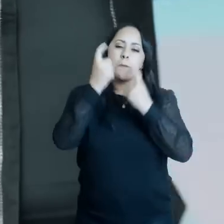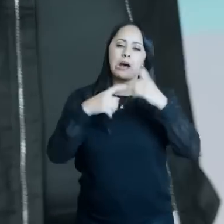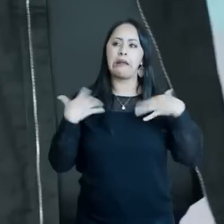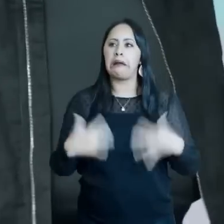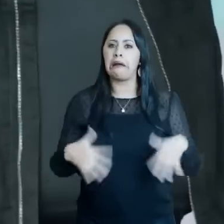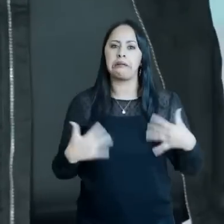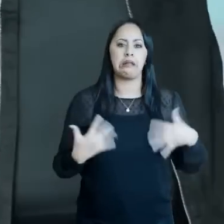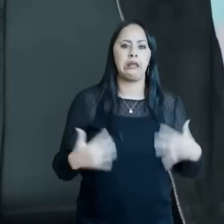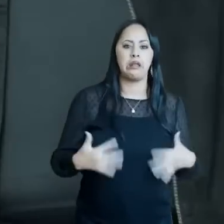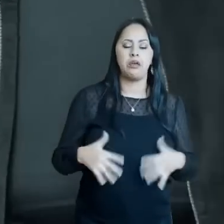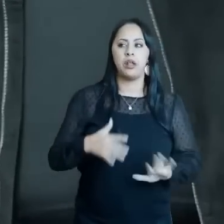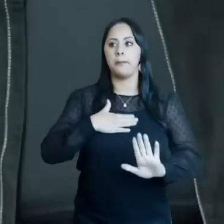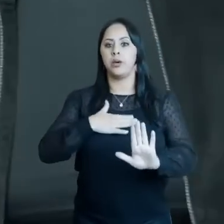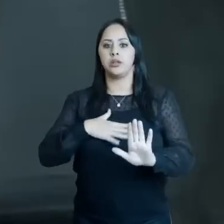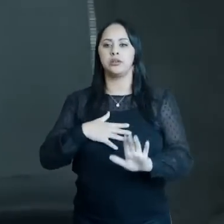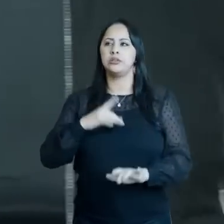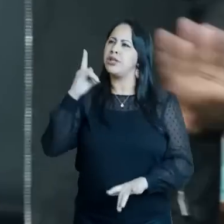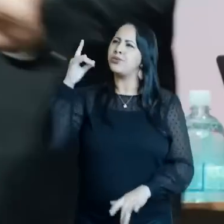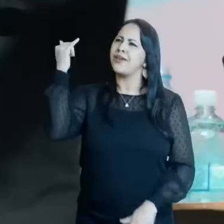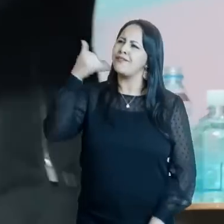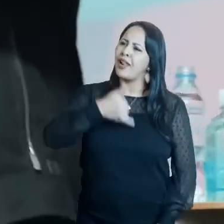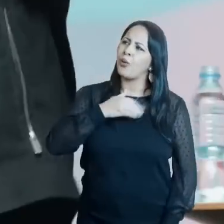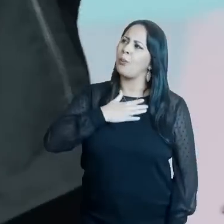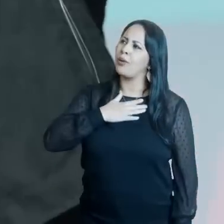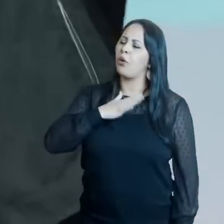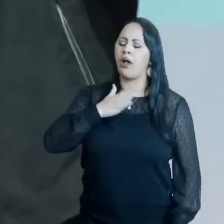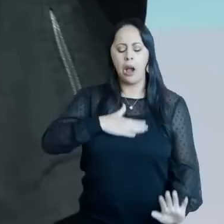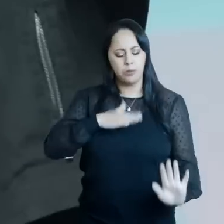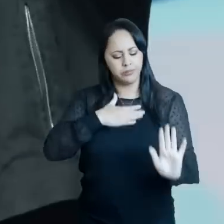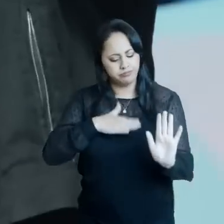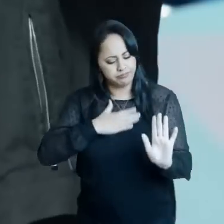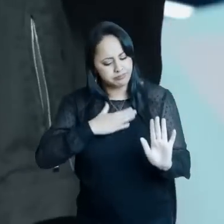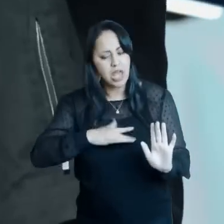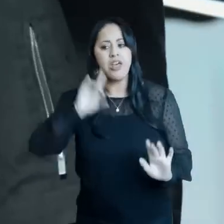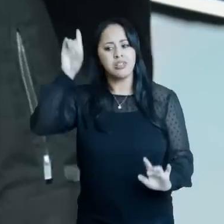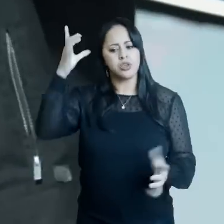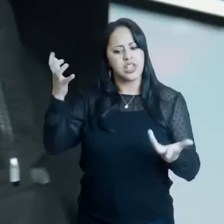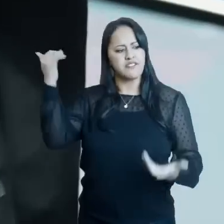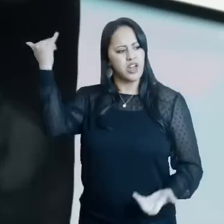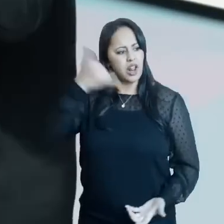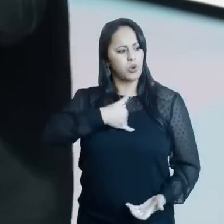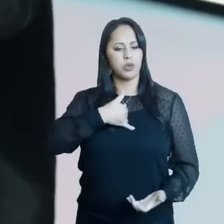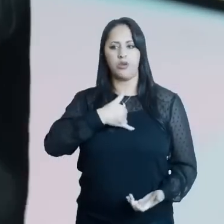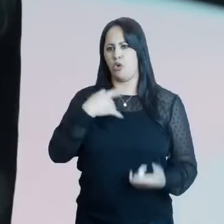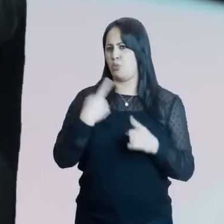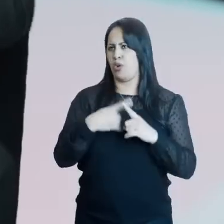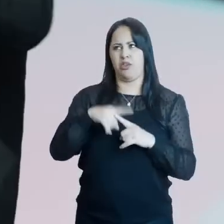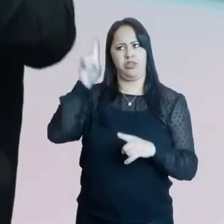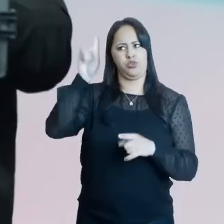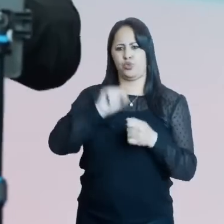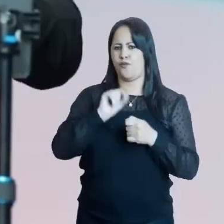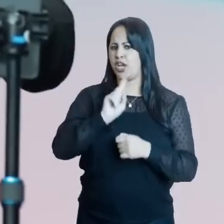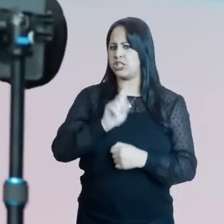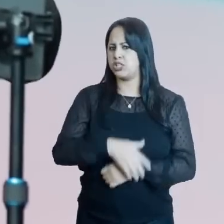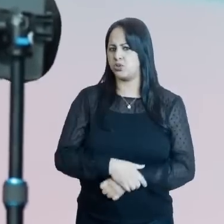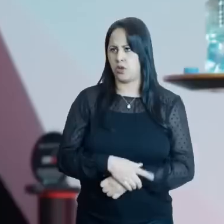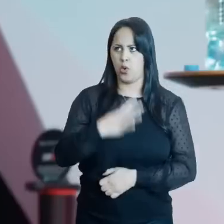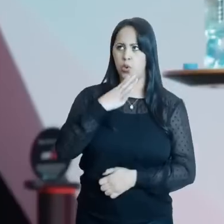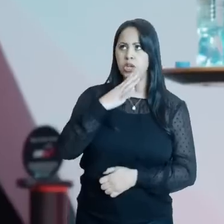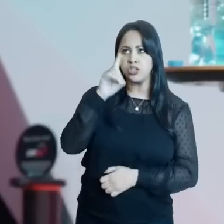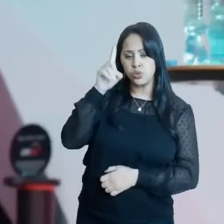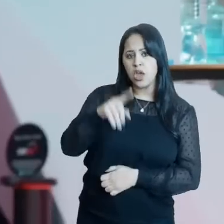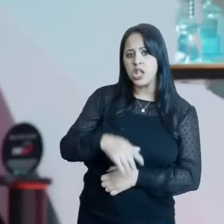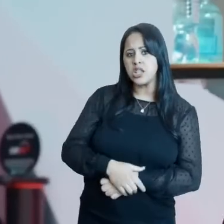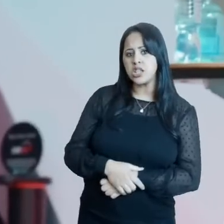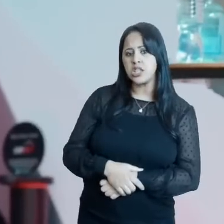eu falei, mano, Deus está querendo falar alguma coisa comigo. Calma aí. Deus está querendo falar alguma coisa comigo, porque ele não faz isso. Eu conheço ele.